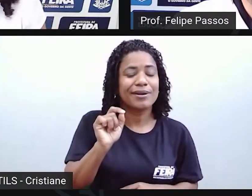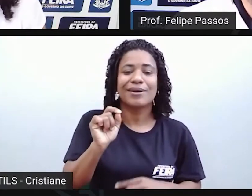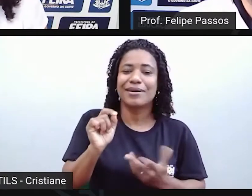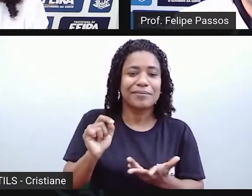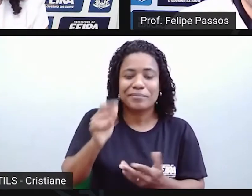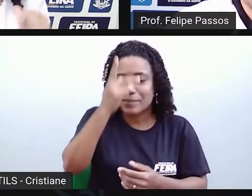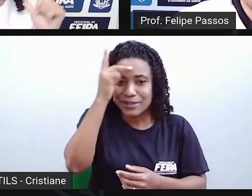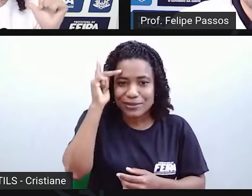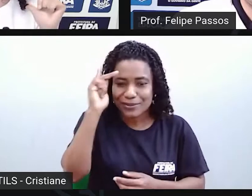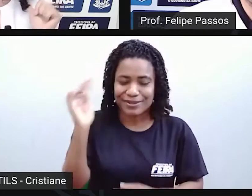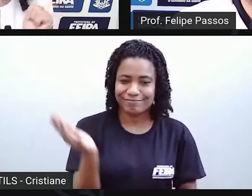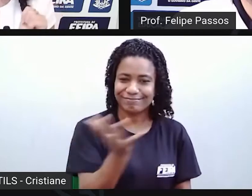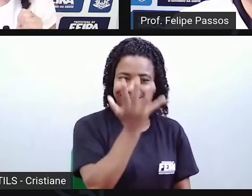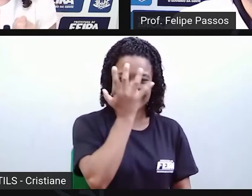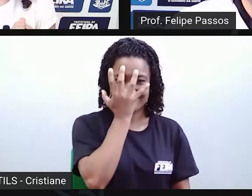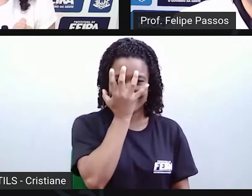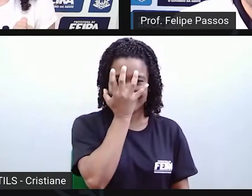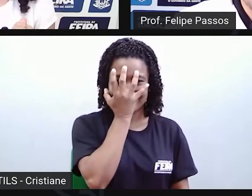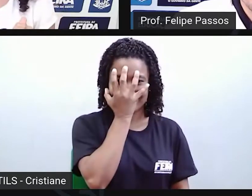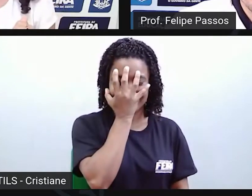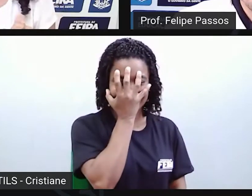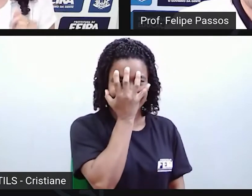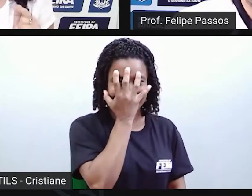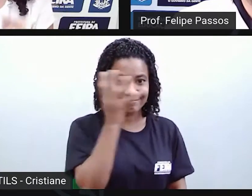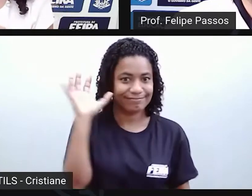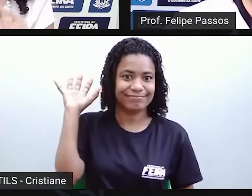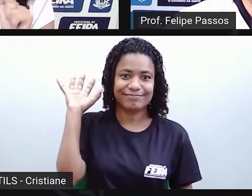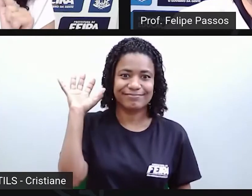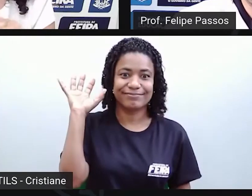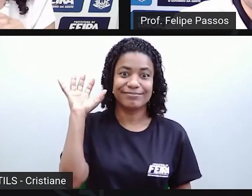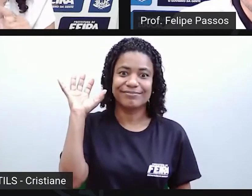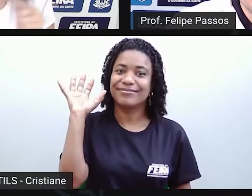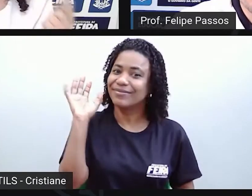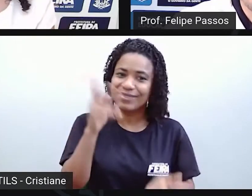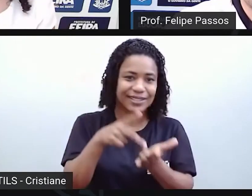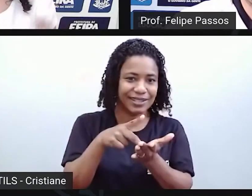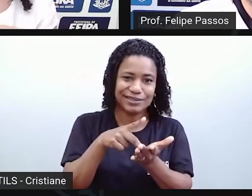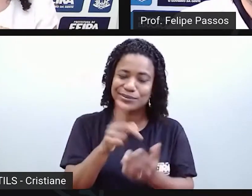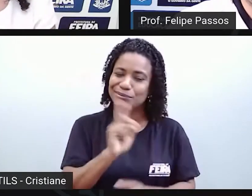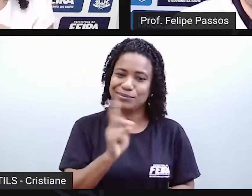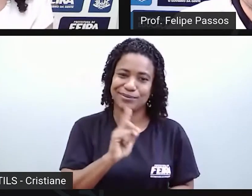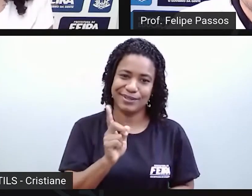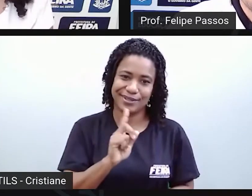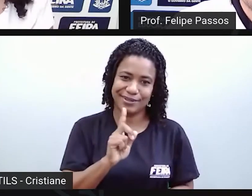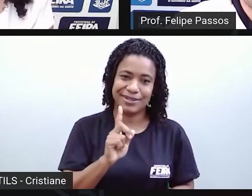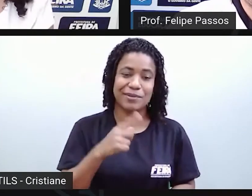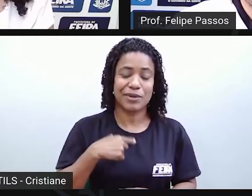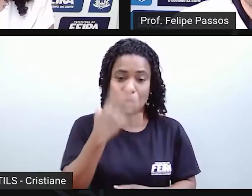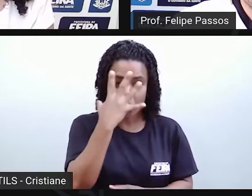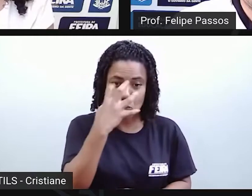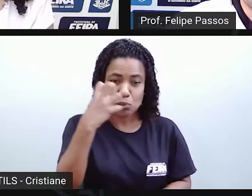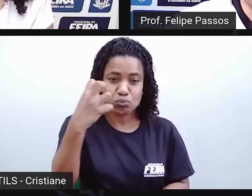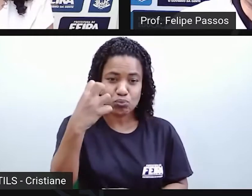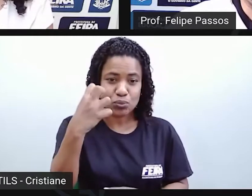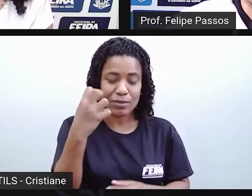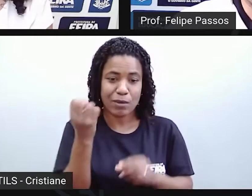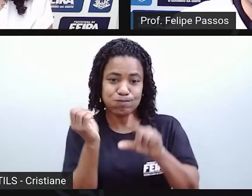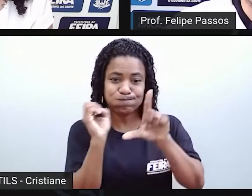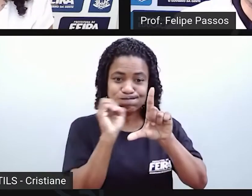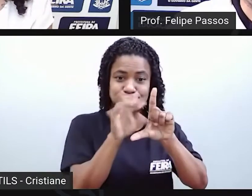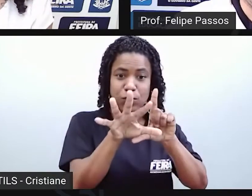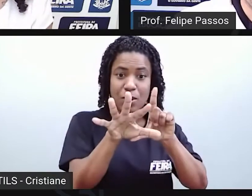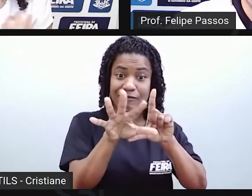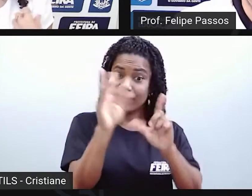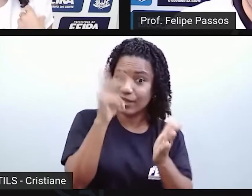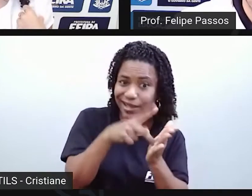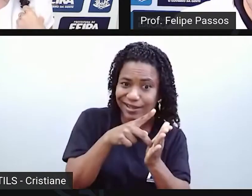outras pessoas e das nossas, principalmente, e a gente quer parecer com aquilo, só que aquilo não é real. Nossa. E aquilo não